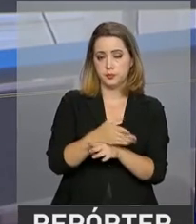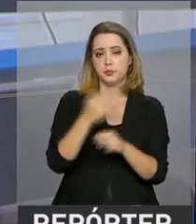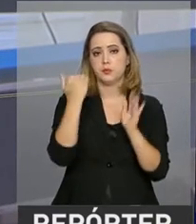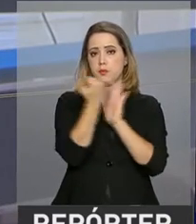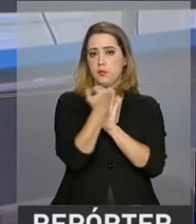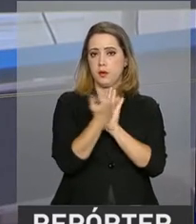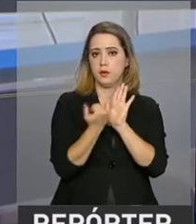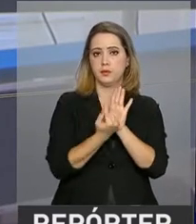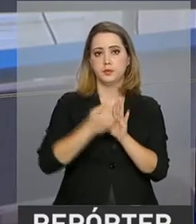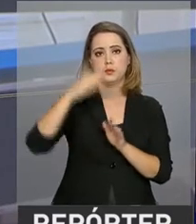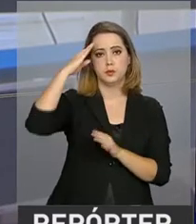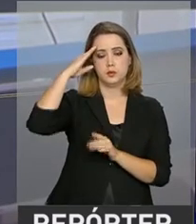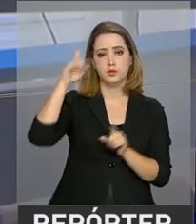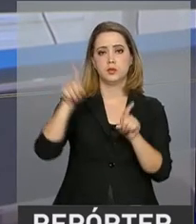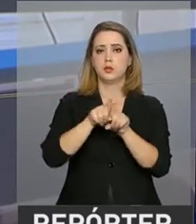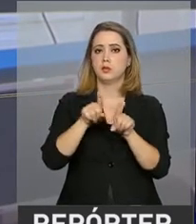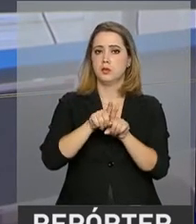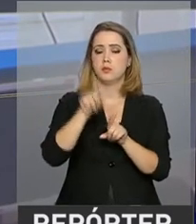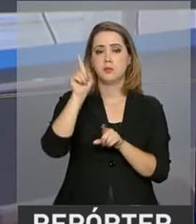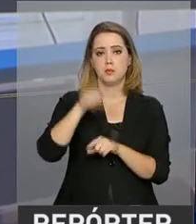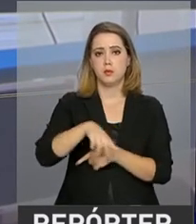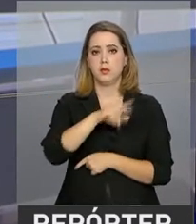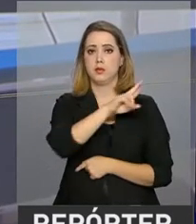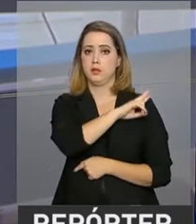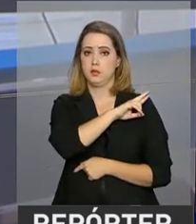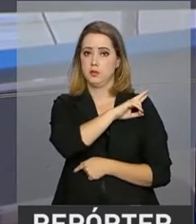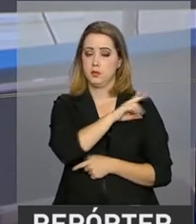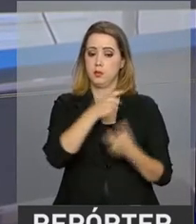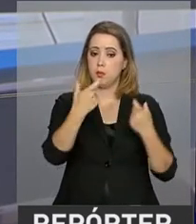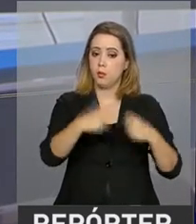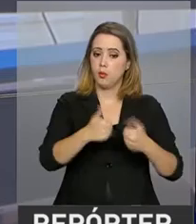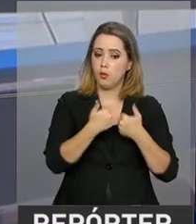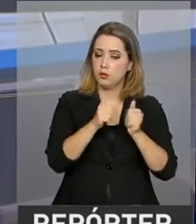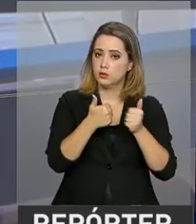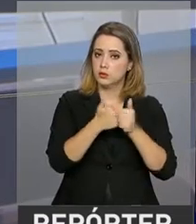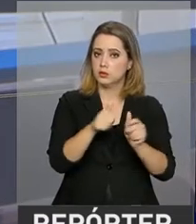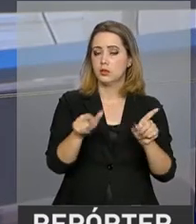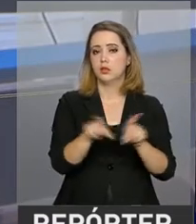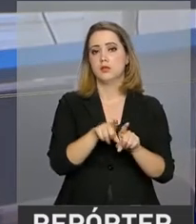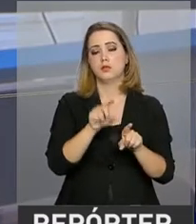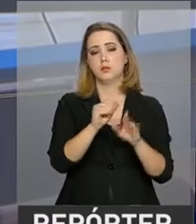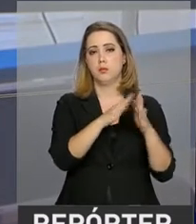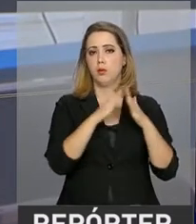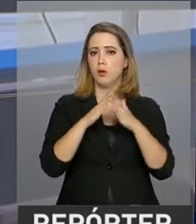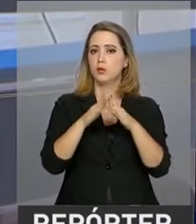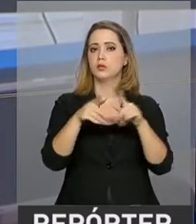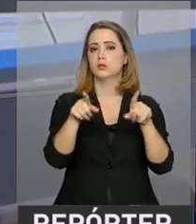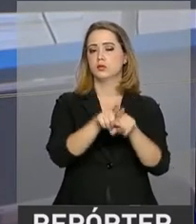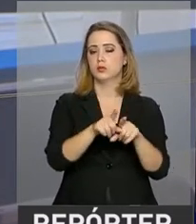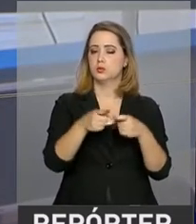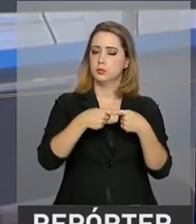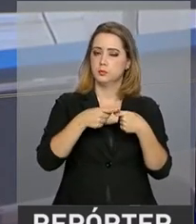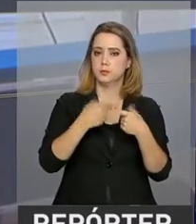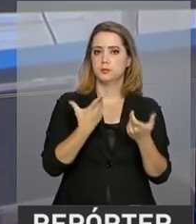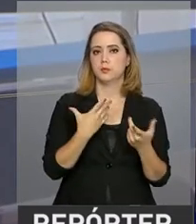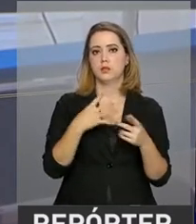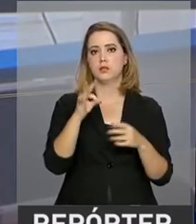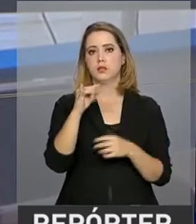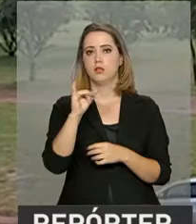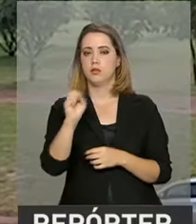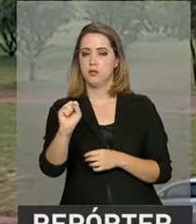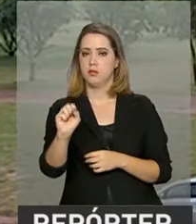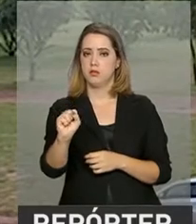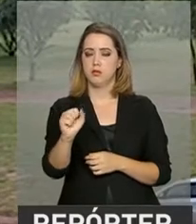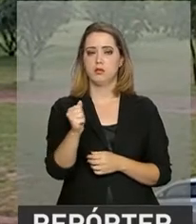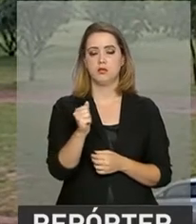responsáveis pela hospedagem e transporte a locais de difícil acesso a repórter thaísa dias tem os detalhes